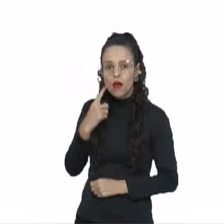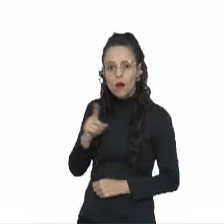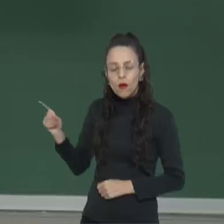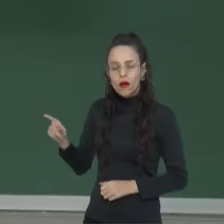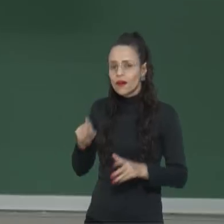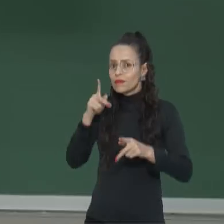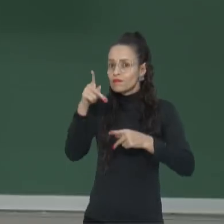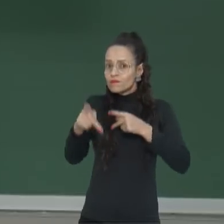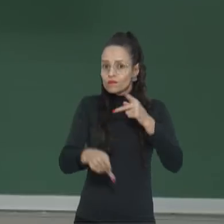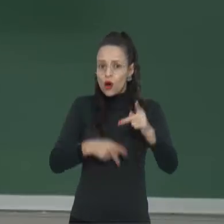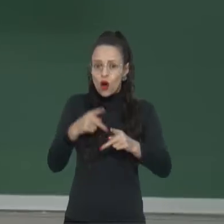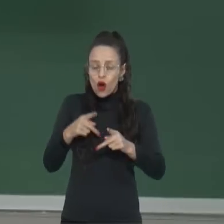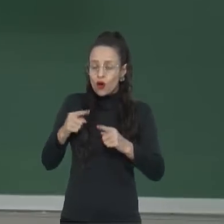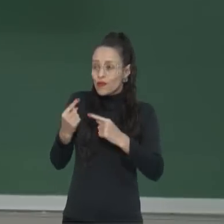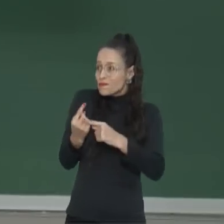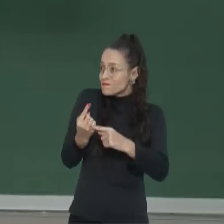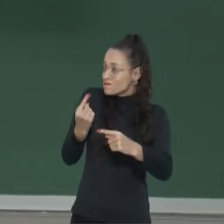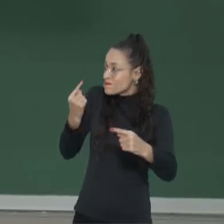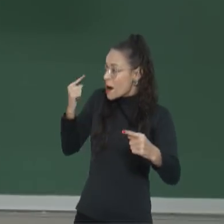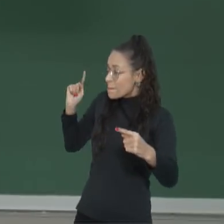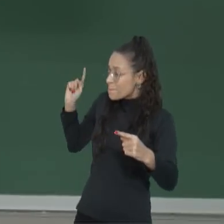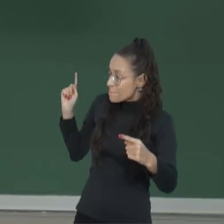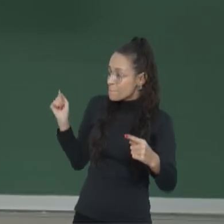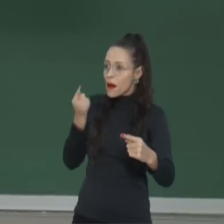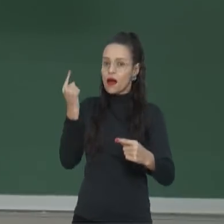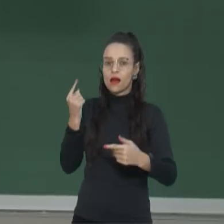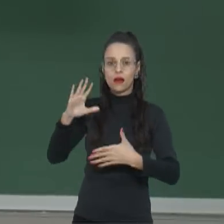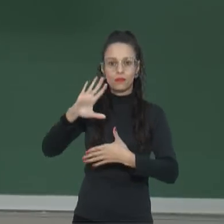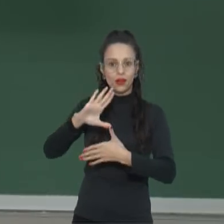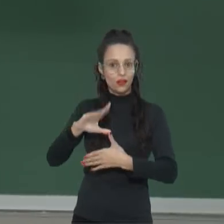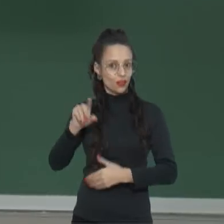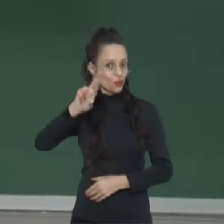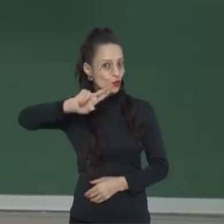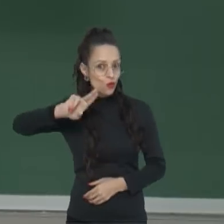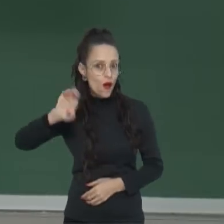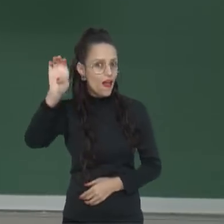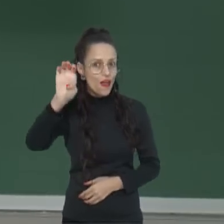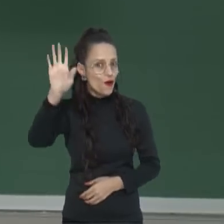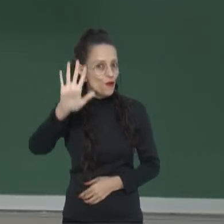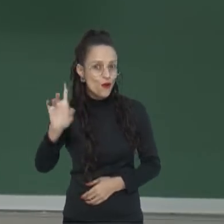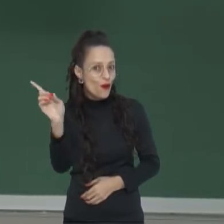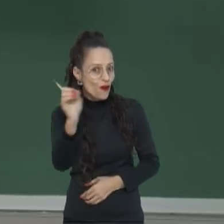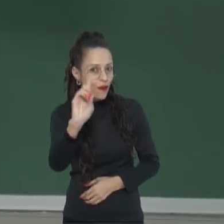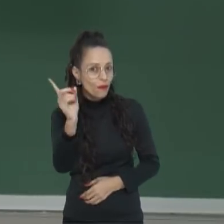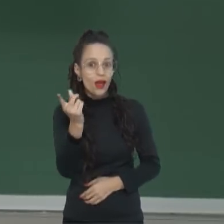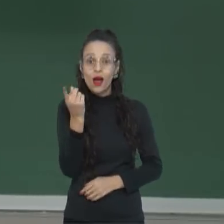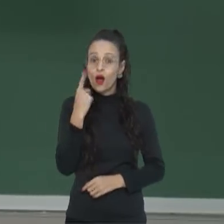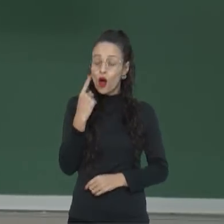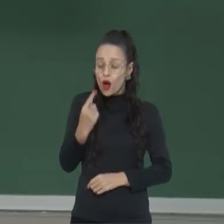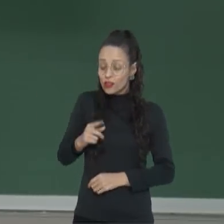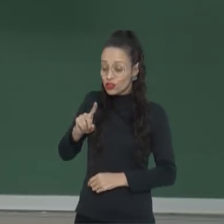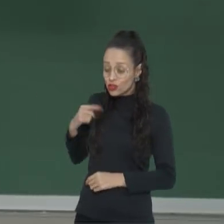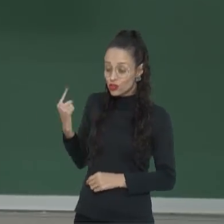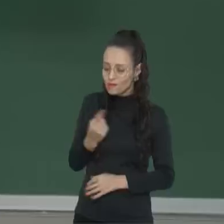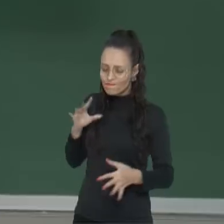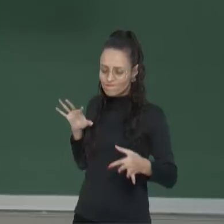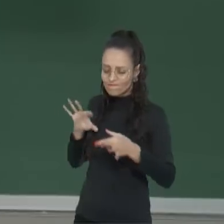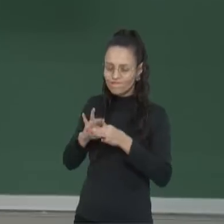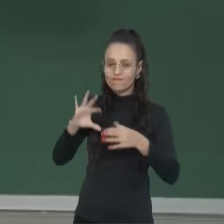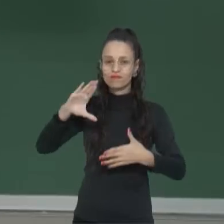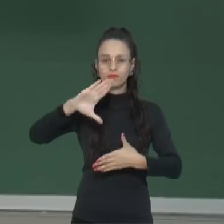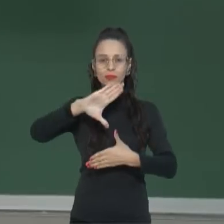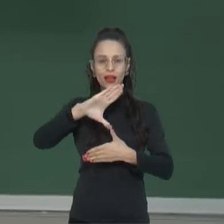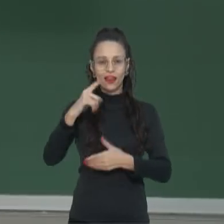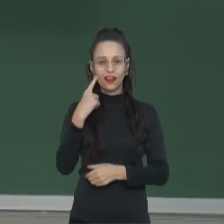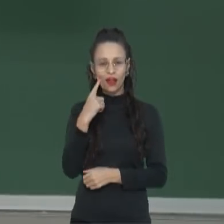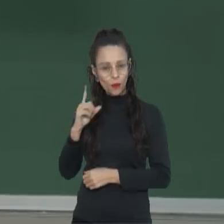civilização originária americana, tá? Não estou falando da Europa, não. Uma civilização nossa, americana,